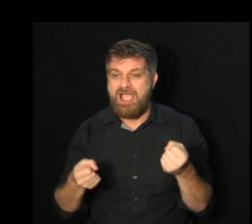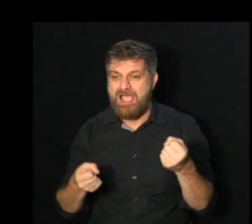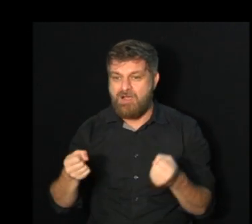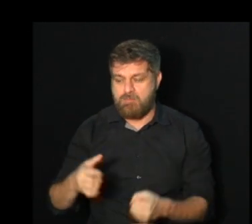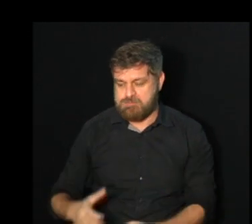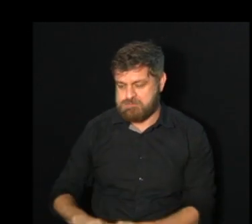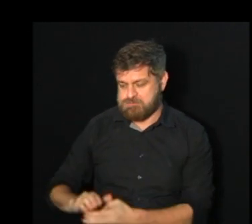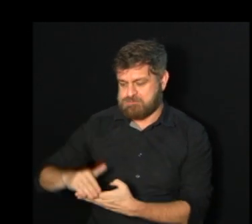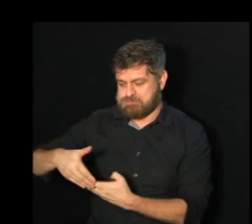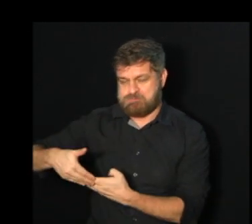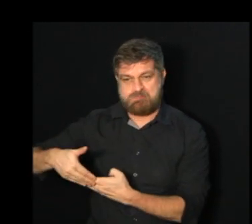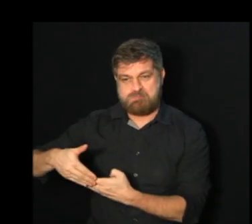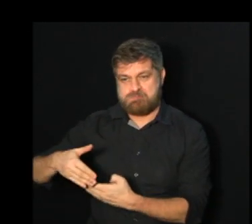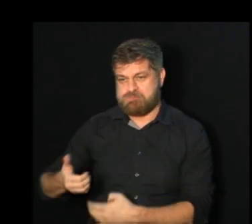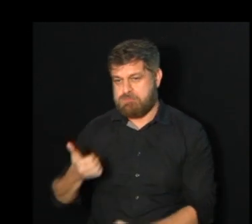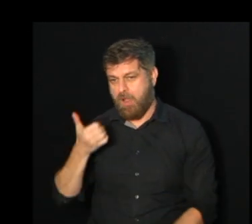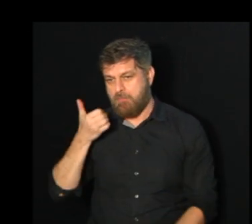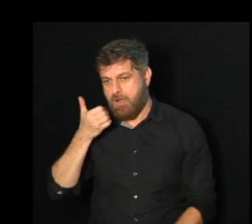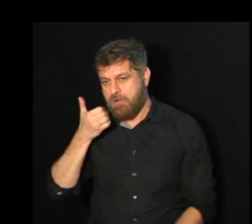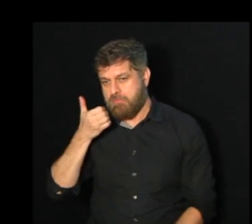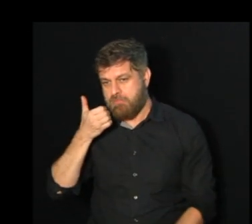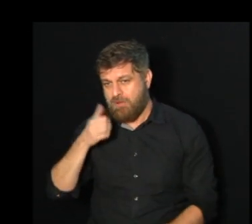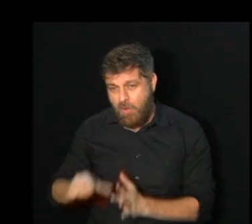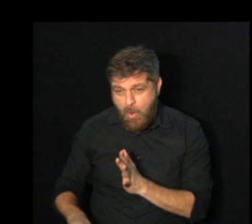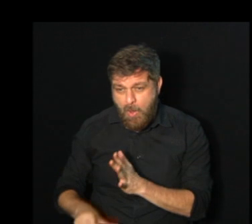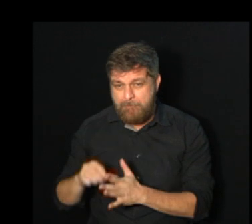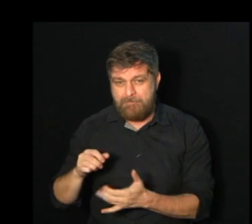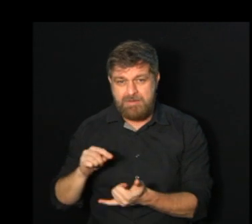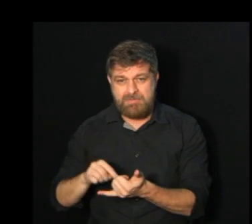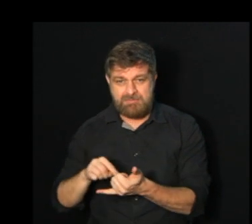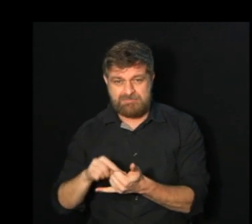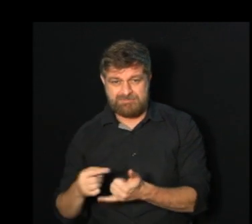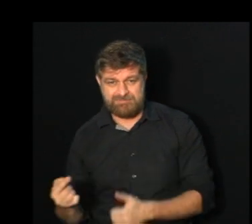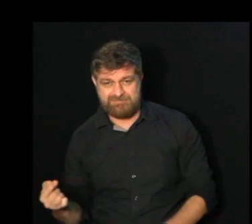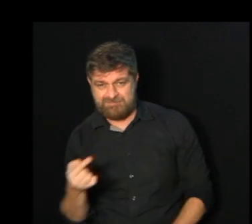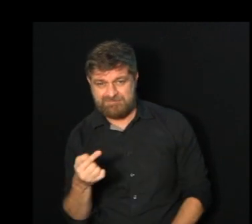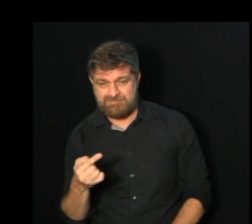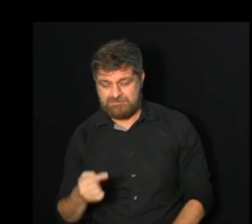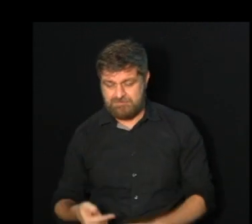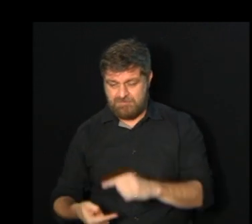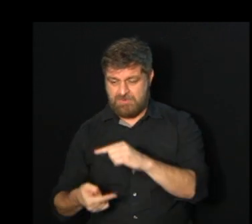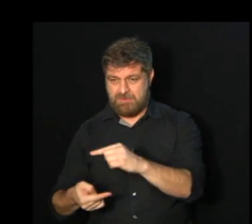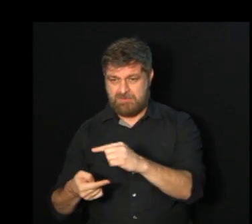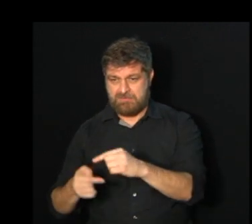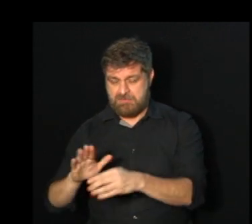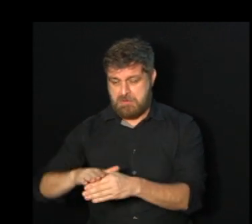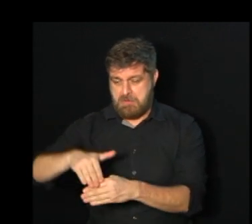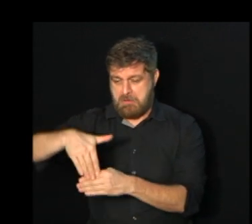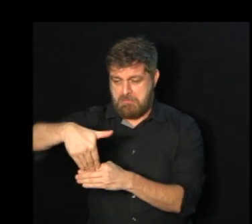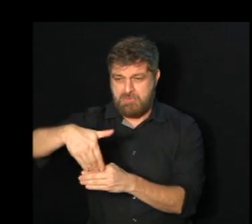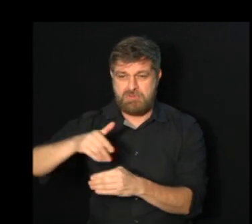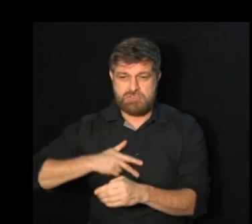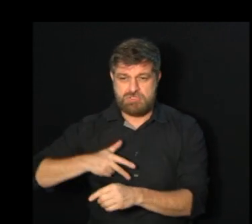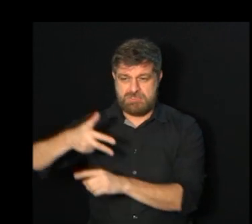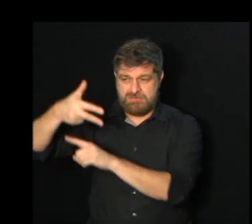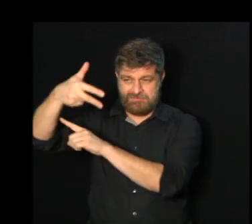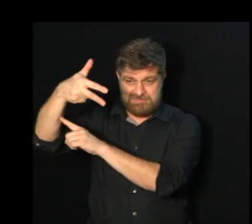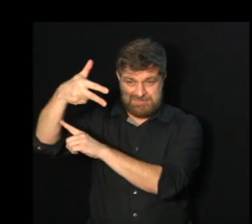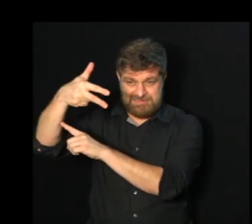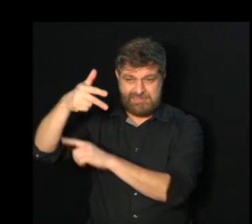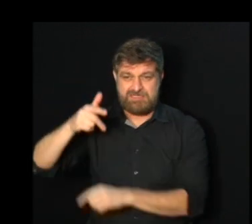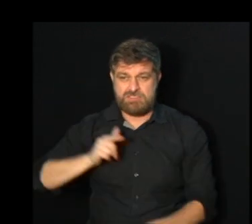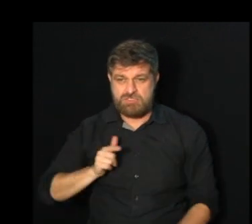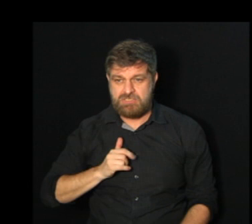Em 1994, quando tivemos o primeiro celular ali, o Júnior Torres lançou o satélite Dove, né,